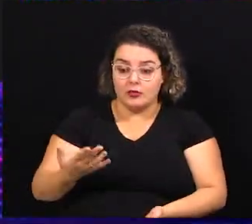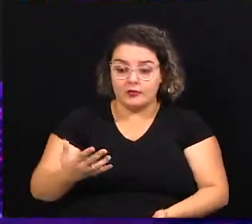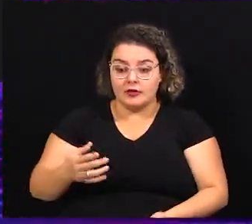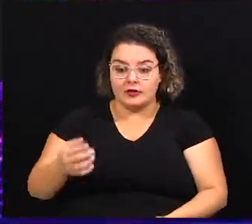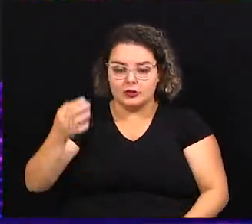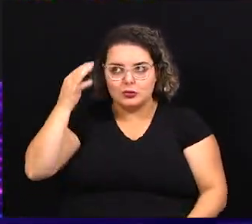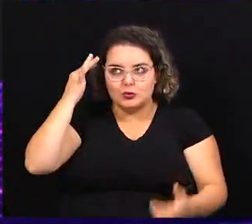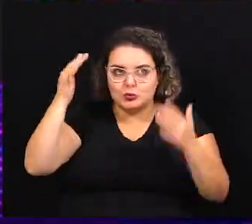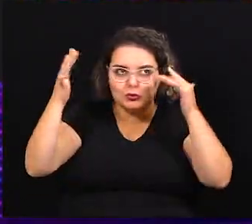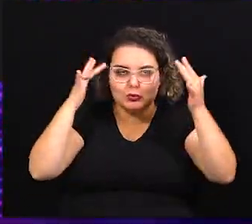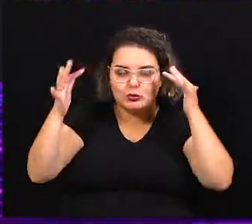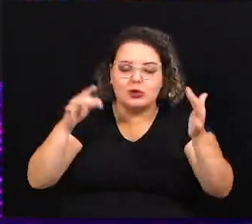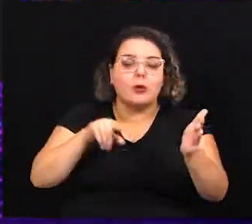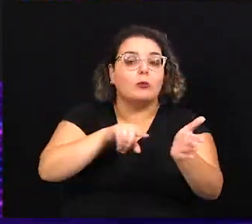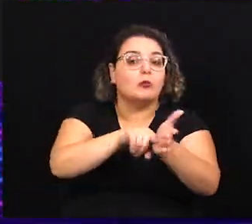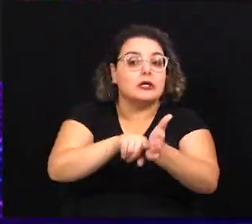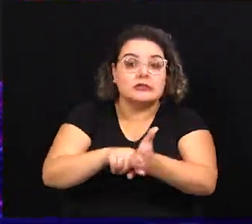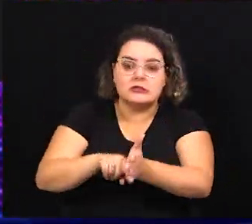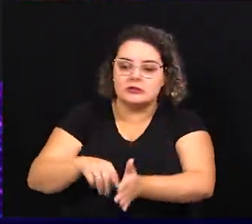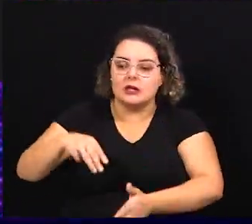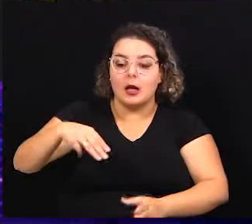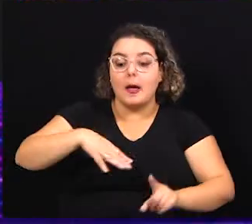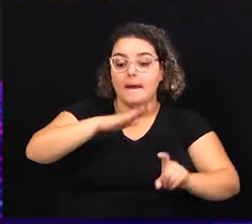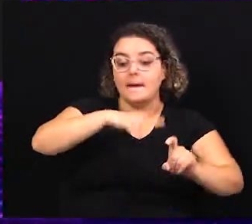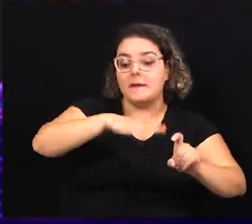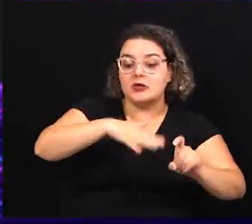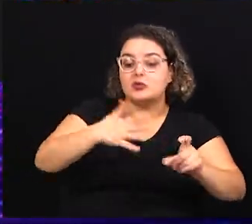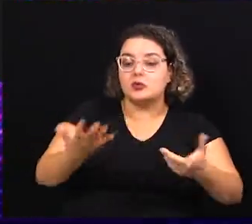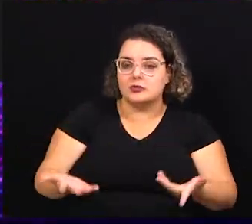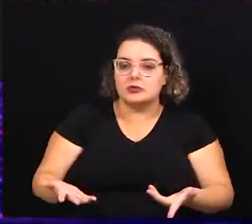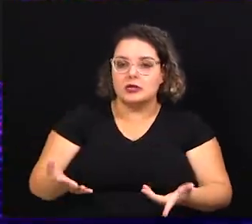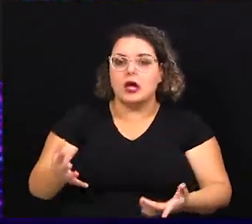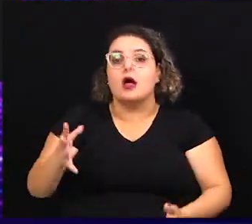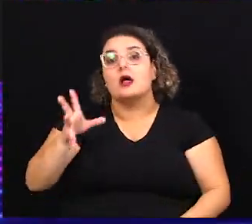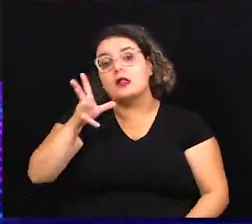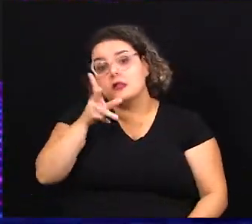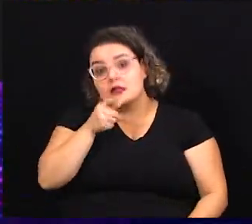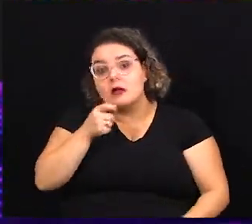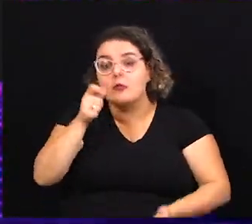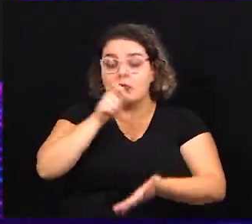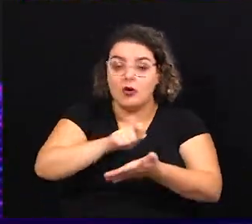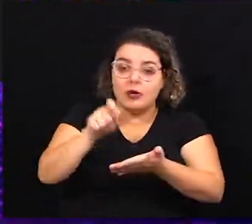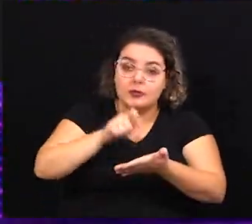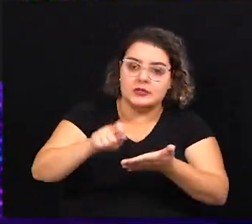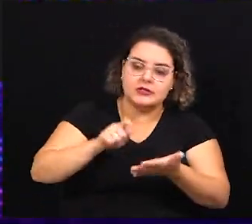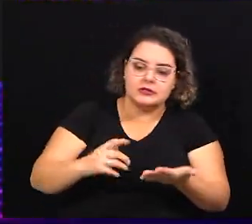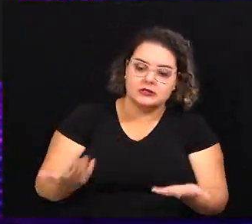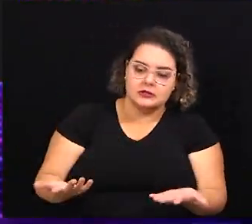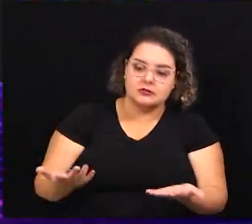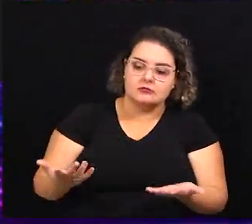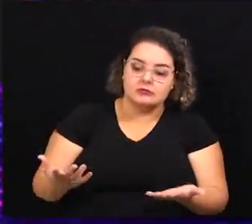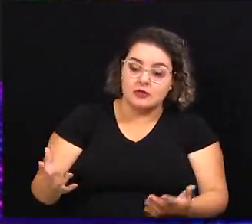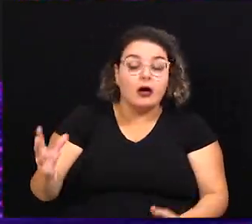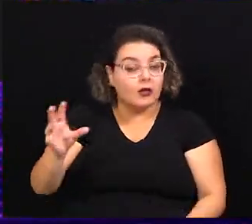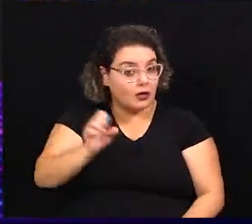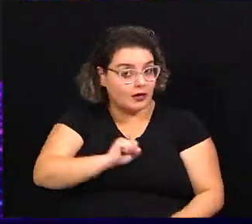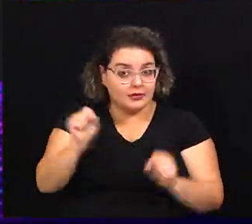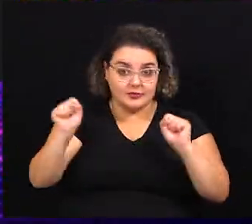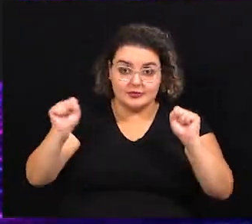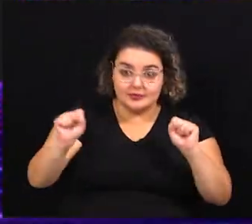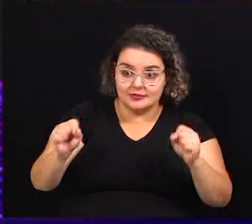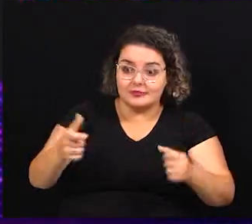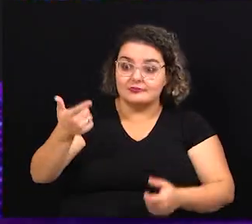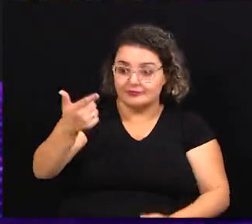é aventura pela fantasia, tem muita pesquisa na mitologia. Então, são histórias que demoram para serem escritas, né? Eu